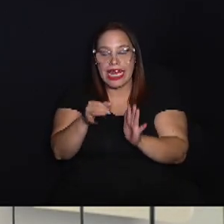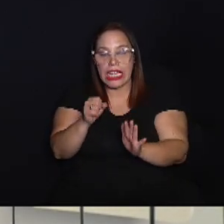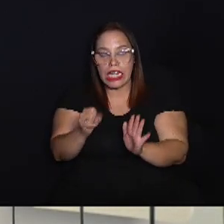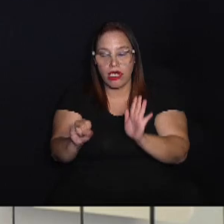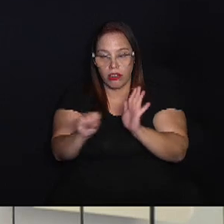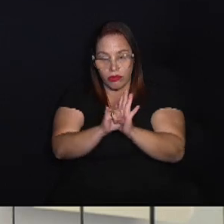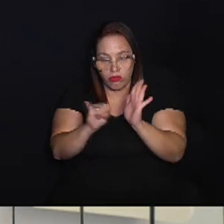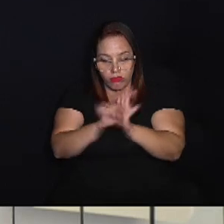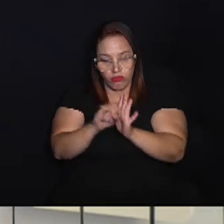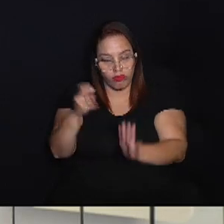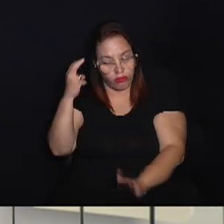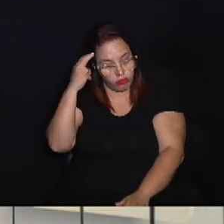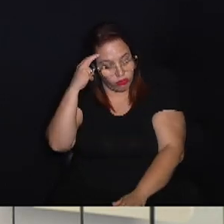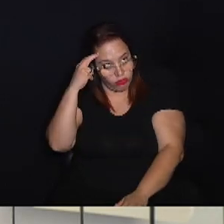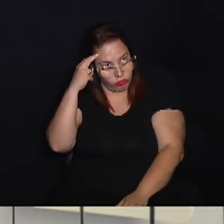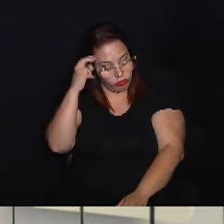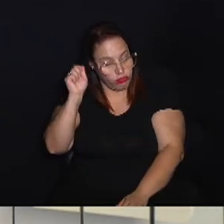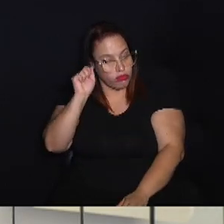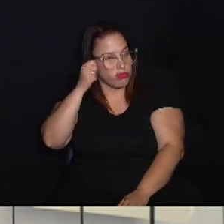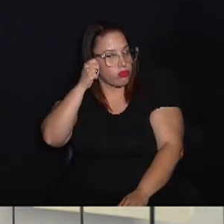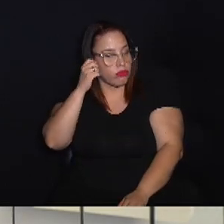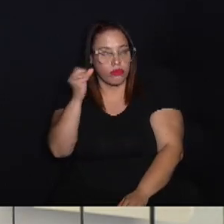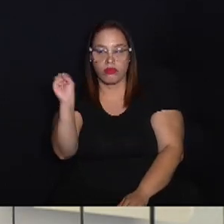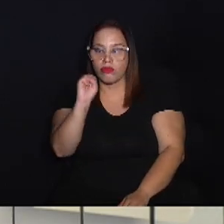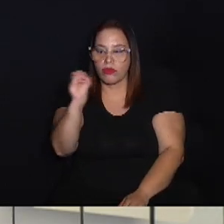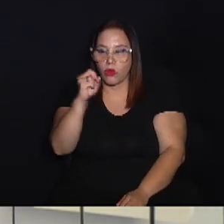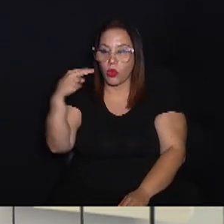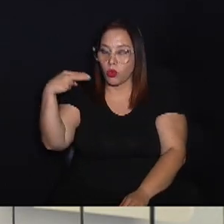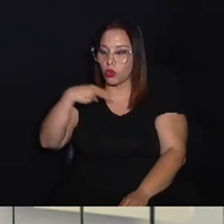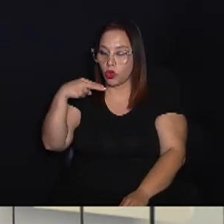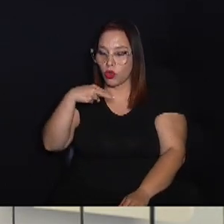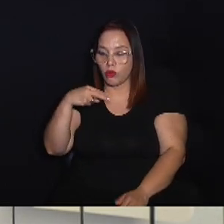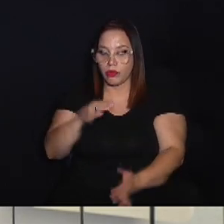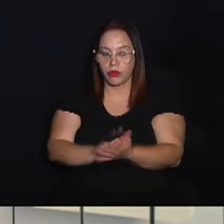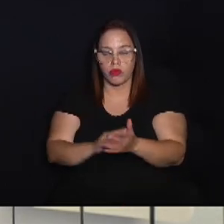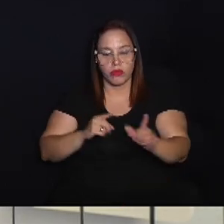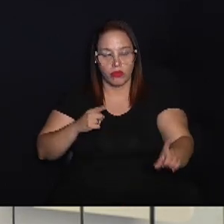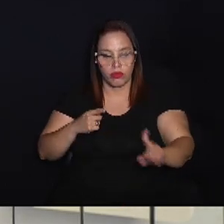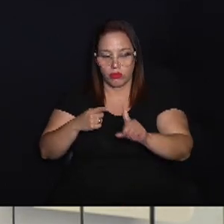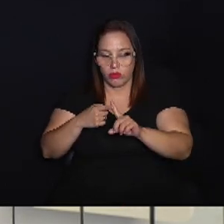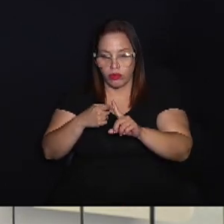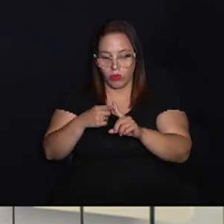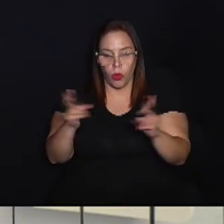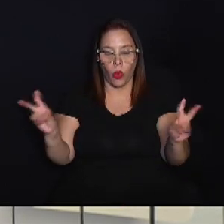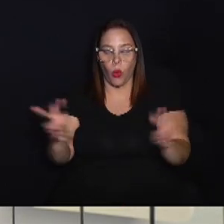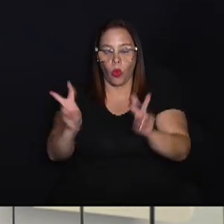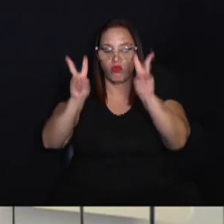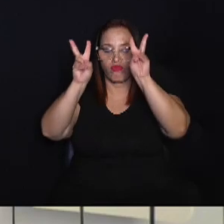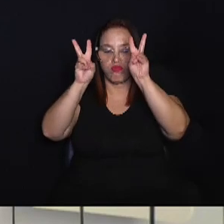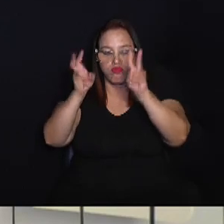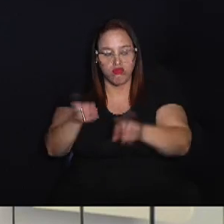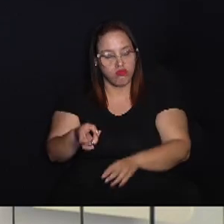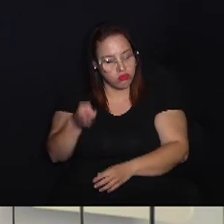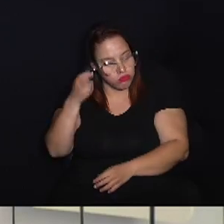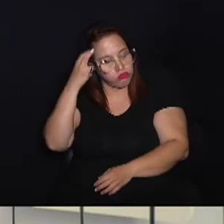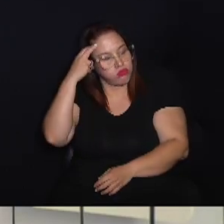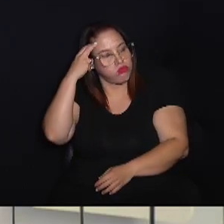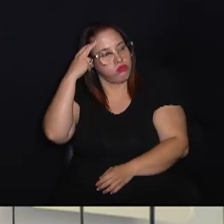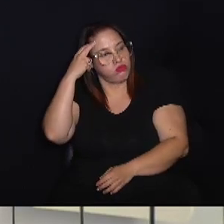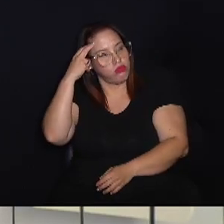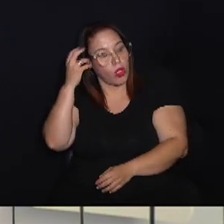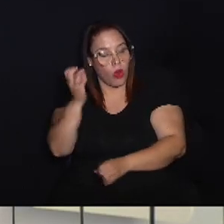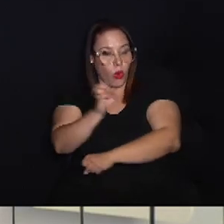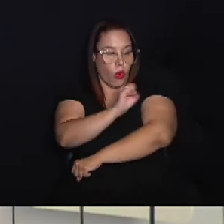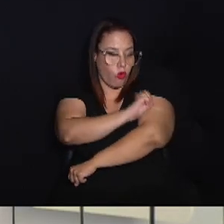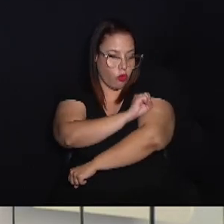Identidade e Cultura Negra até o dia 8 de novembro. O objetivo é valorizar a cultura negra por meio de